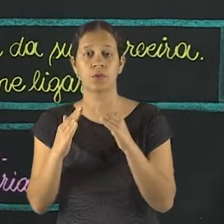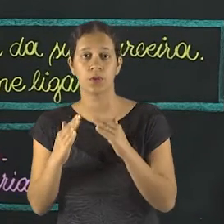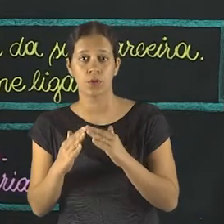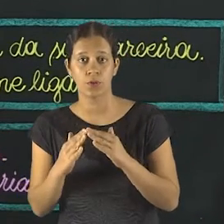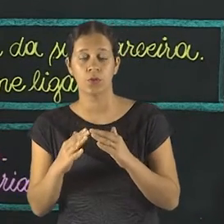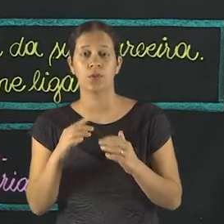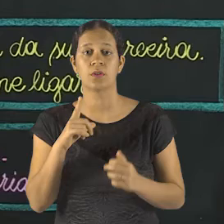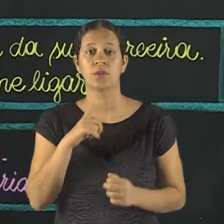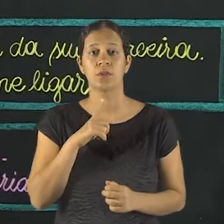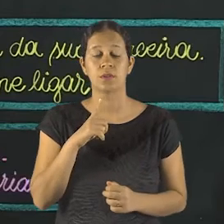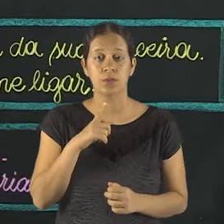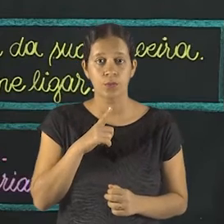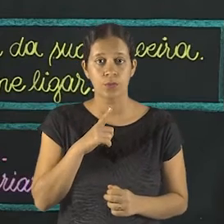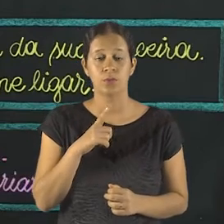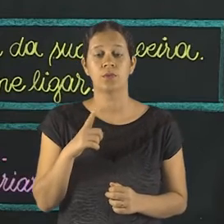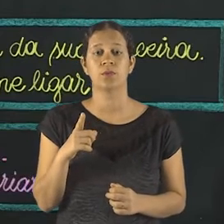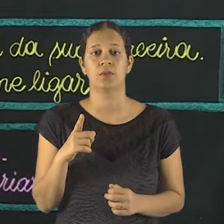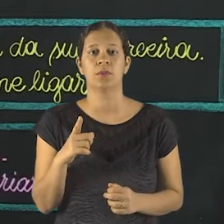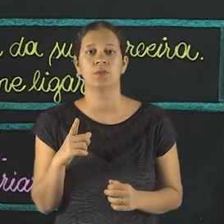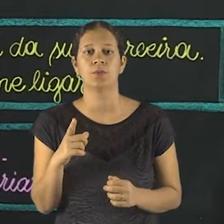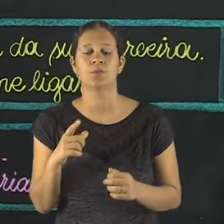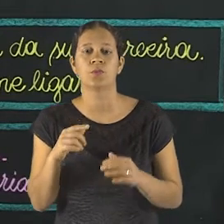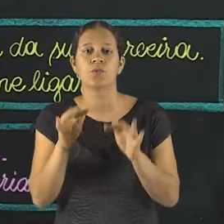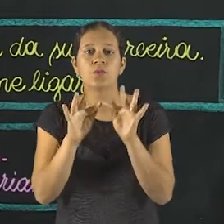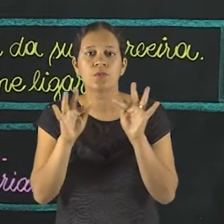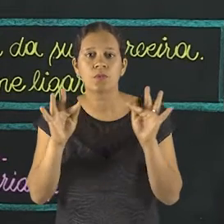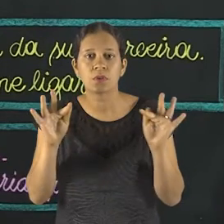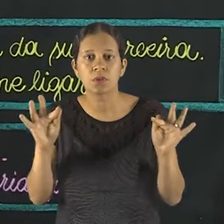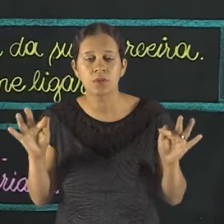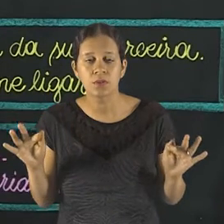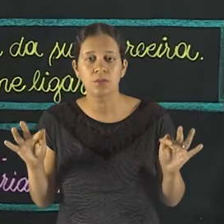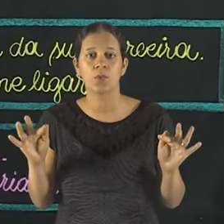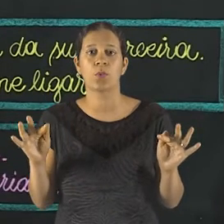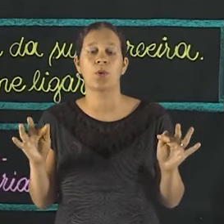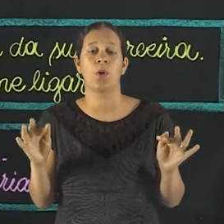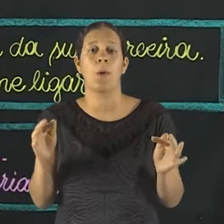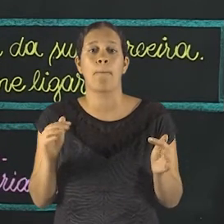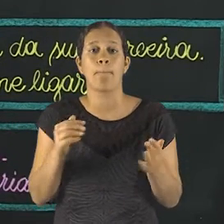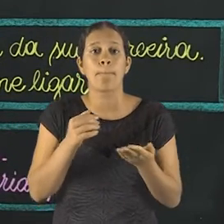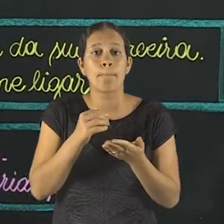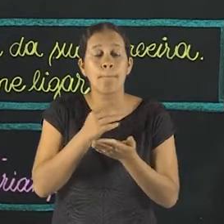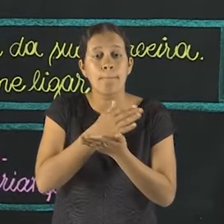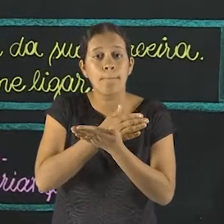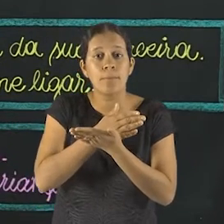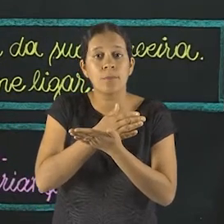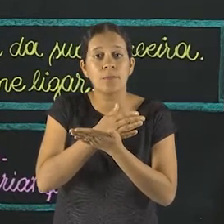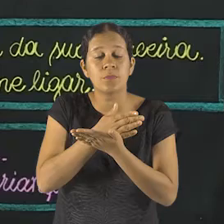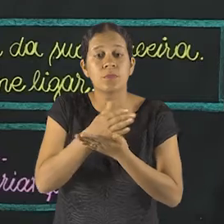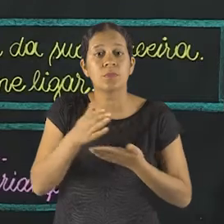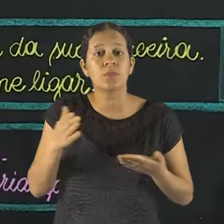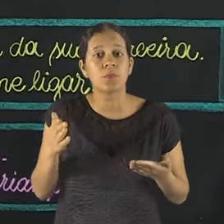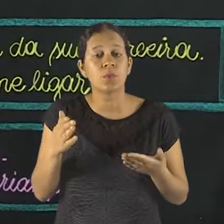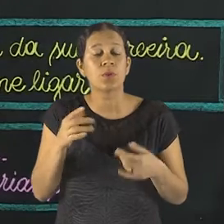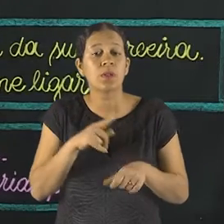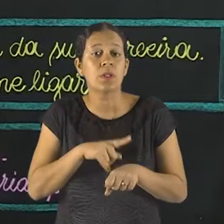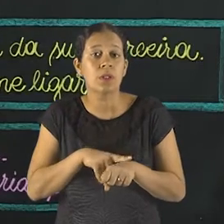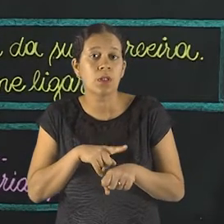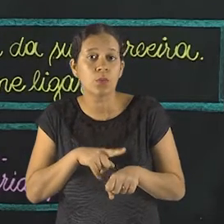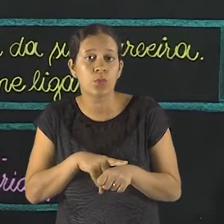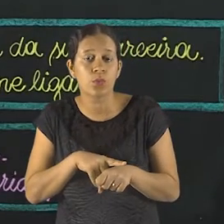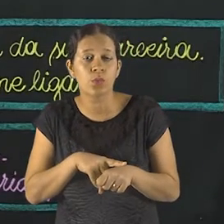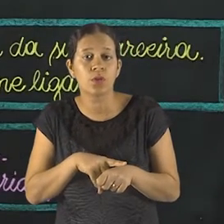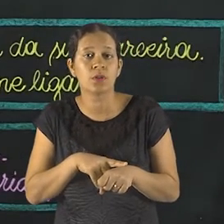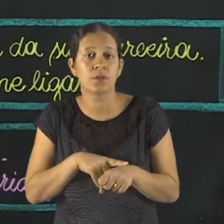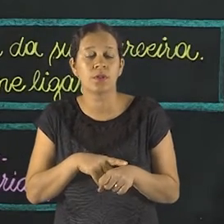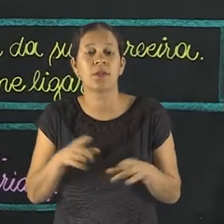Nesse caso, eu tenho uma oração reduzida de particípio, que indica pra gente um tempo, né?